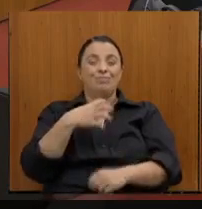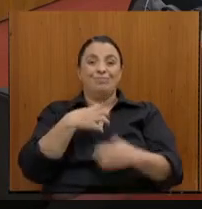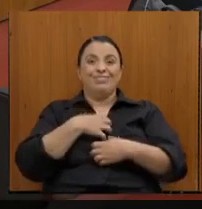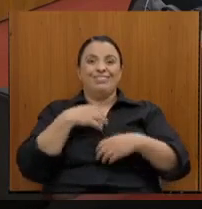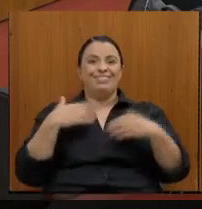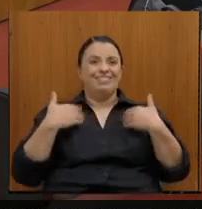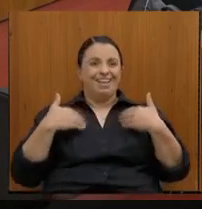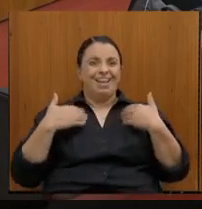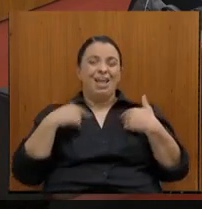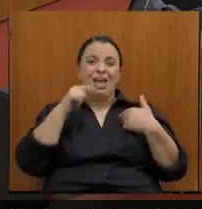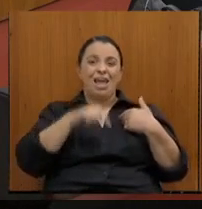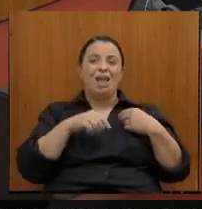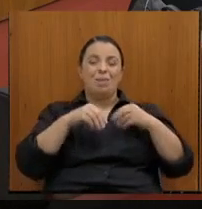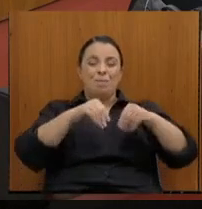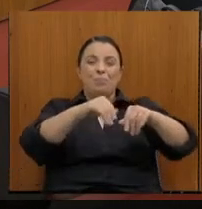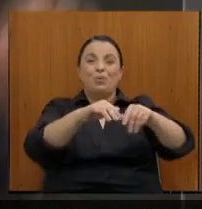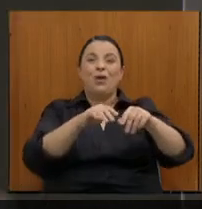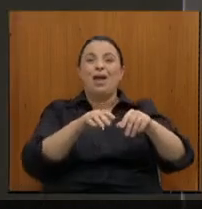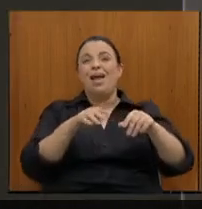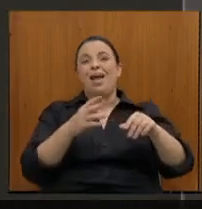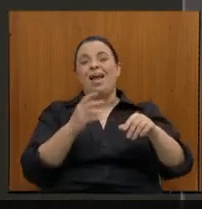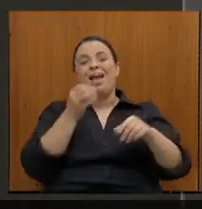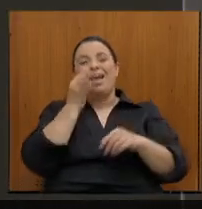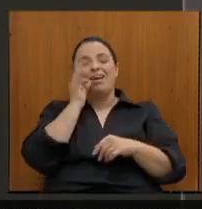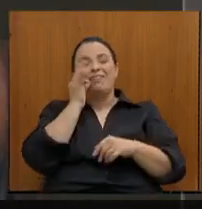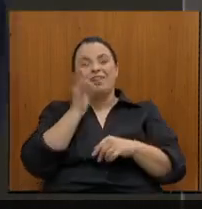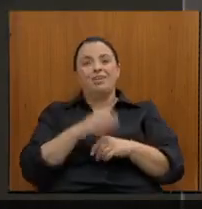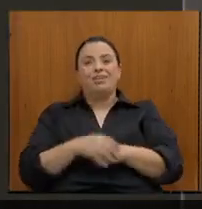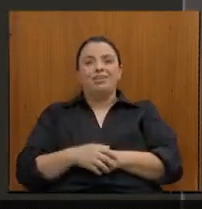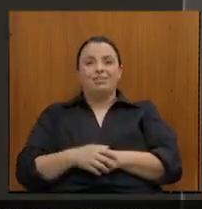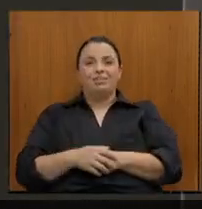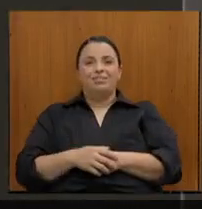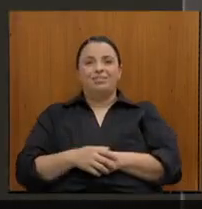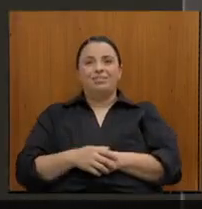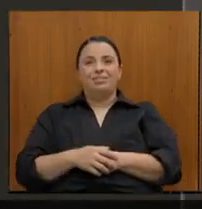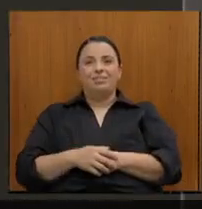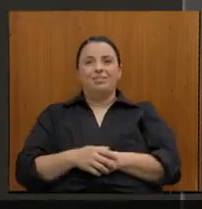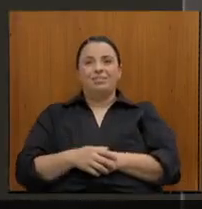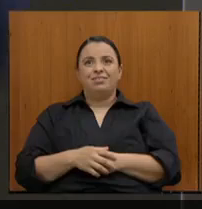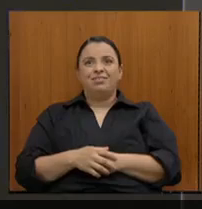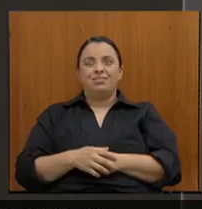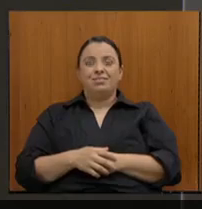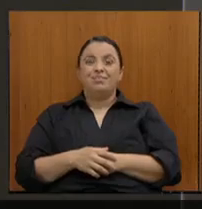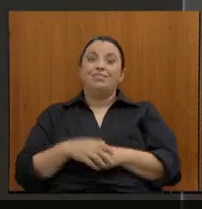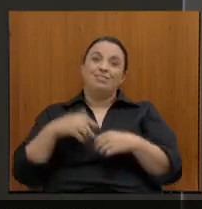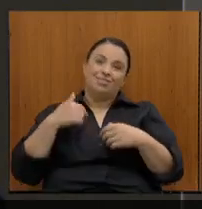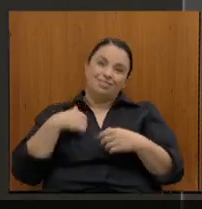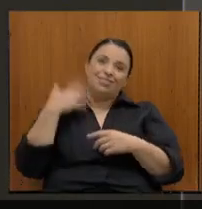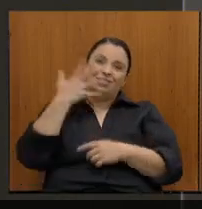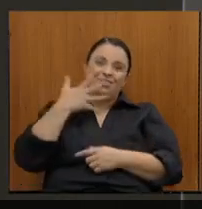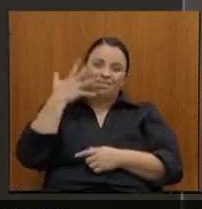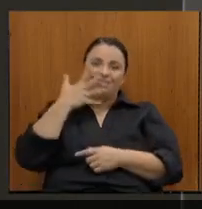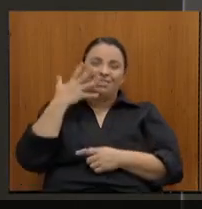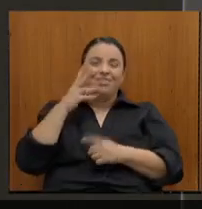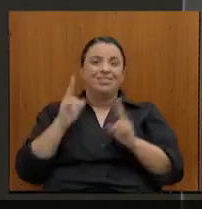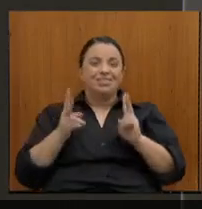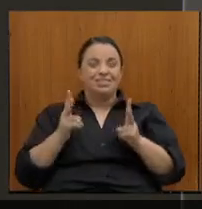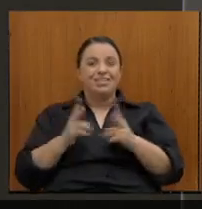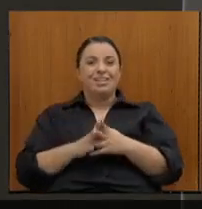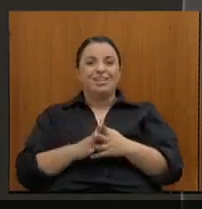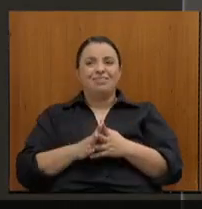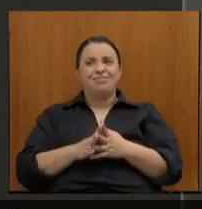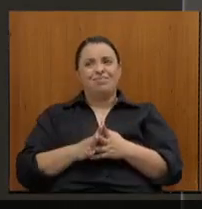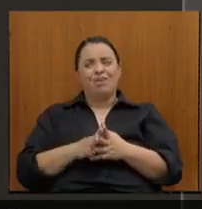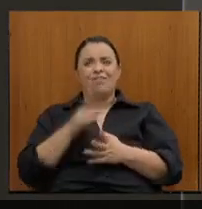Tá certo bom é mas continuando e eu não quero dizer aqui então isso é tudo fácil tá tudo